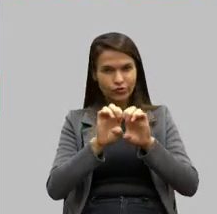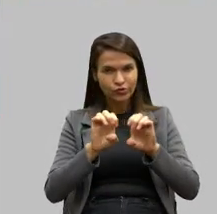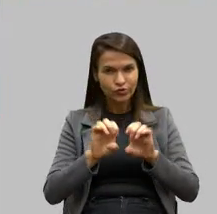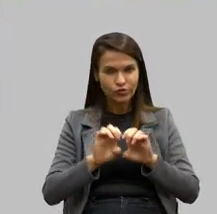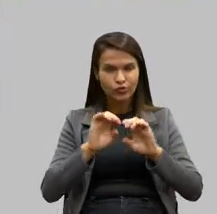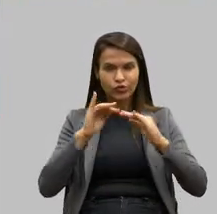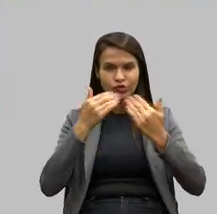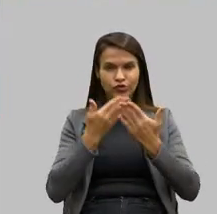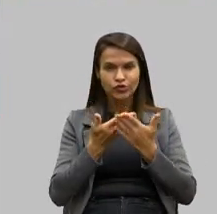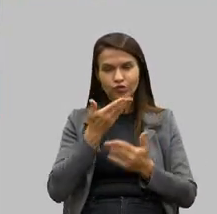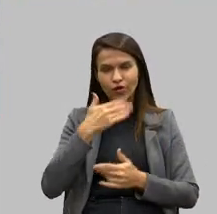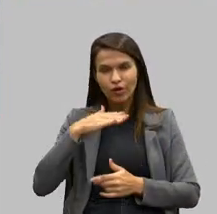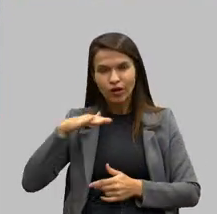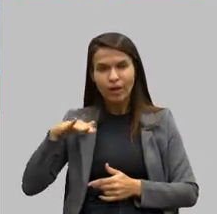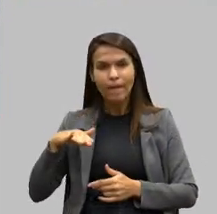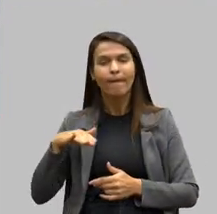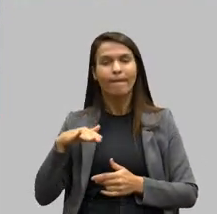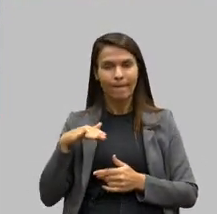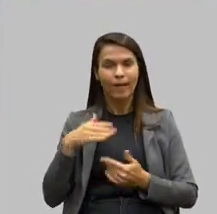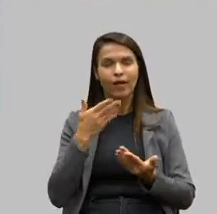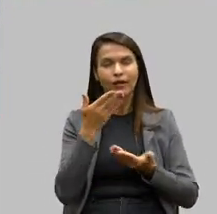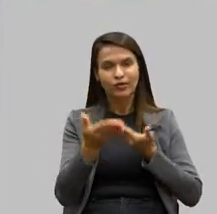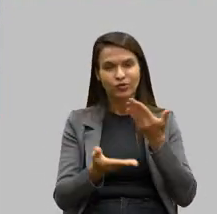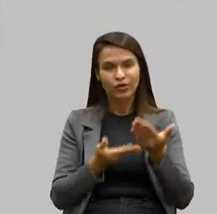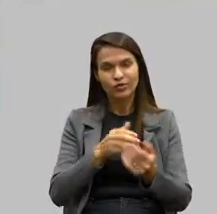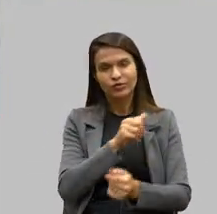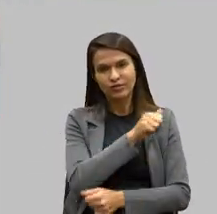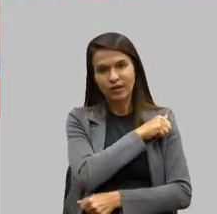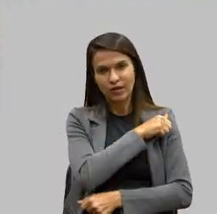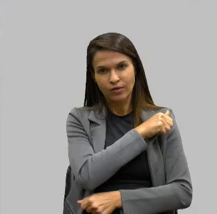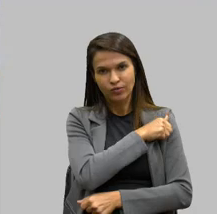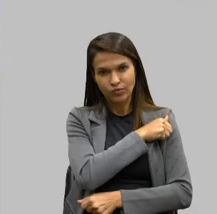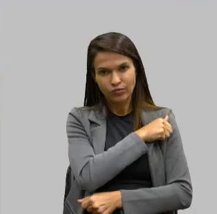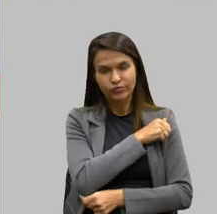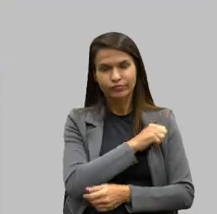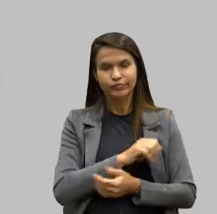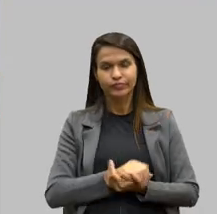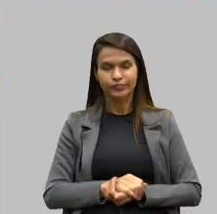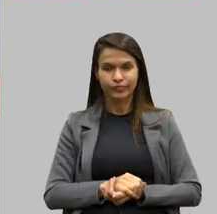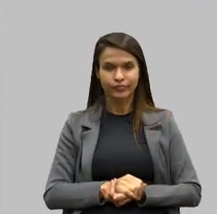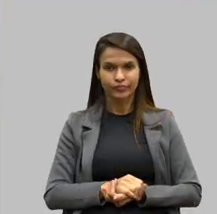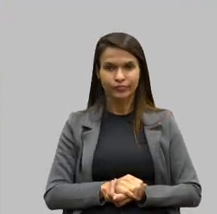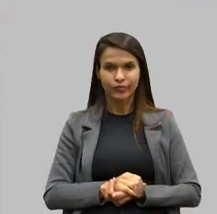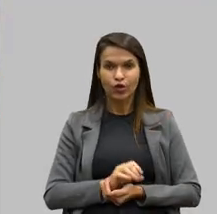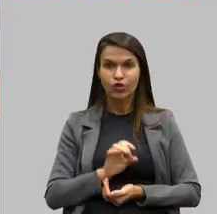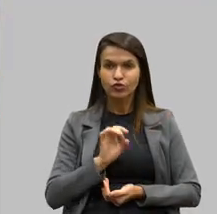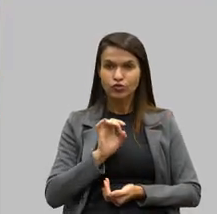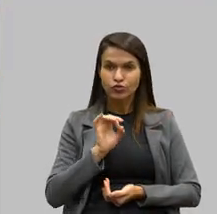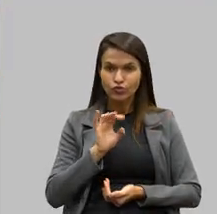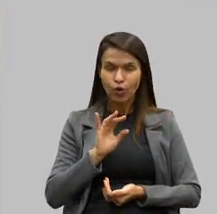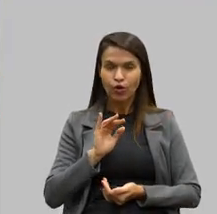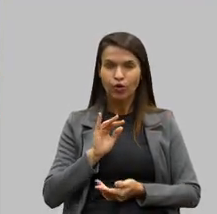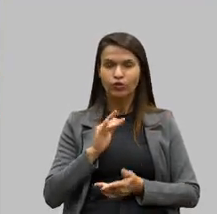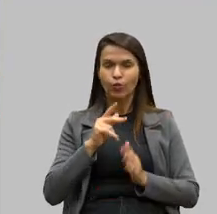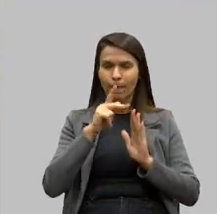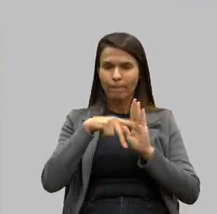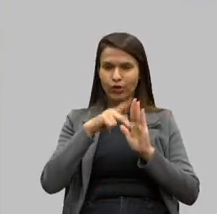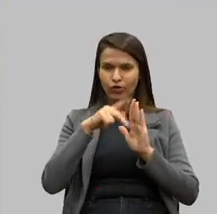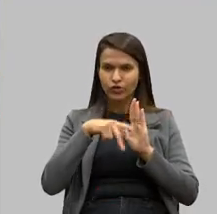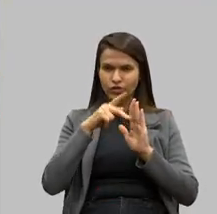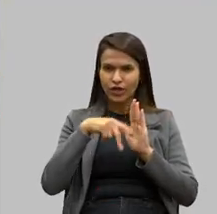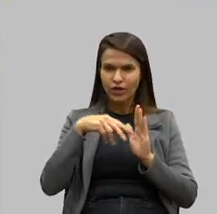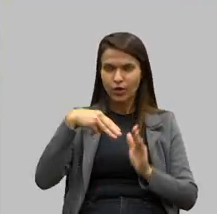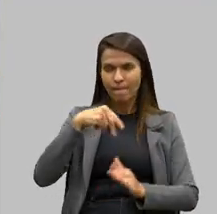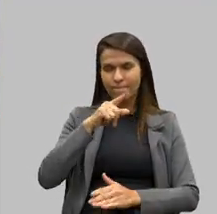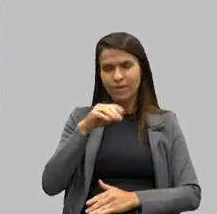construídas para atender os nossos estudantes. Somente no processo do Mãos Dadas, mais ou menos um bi,